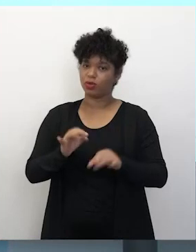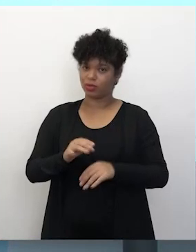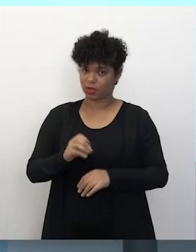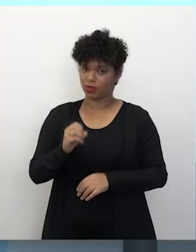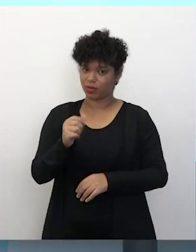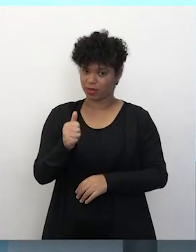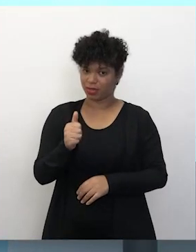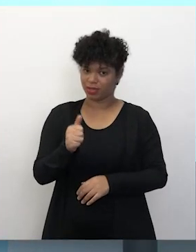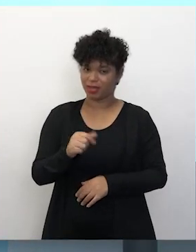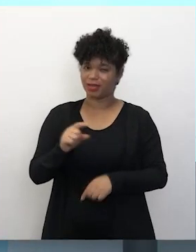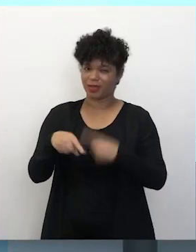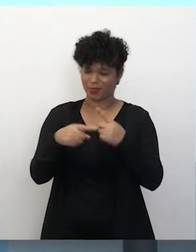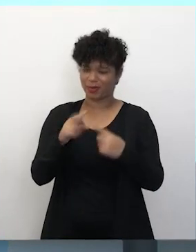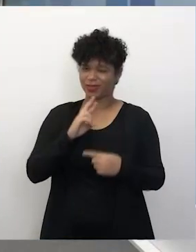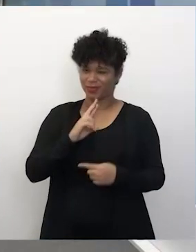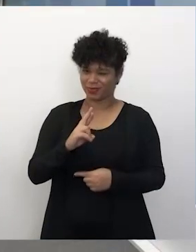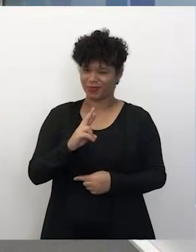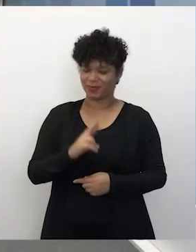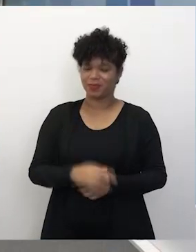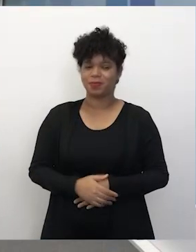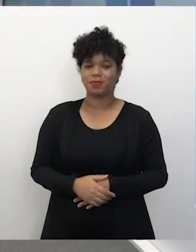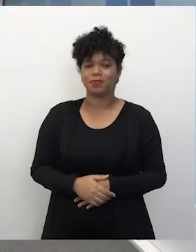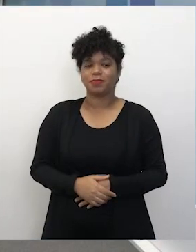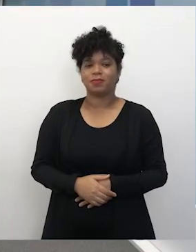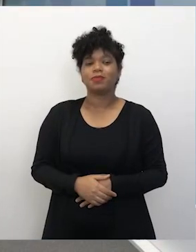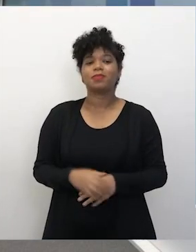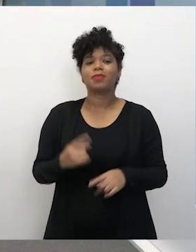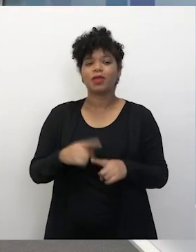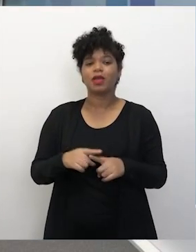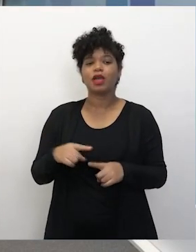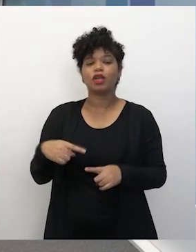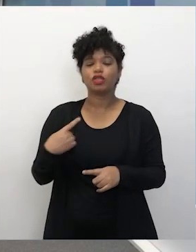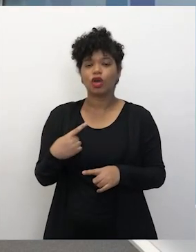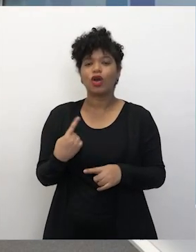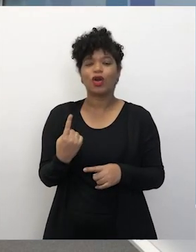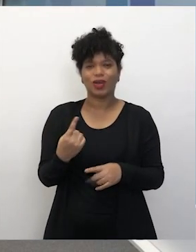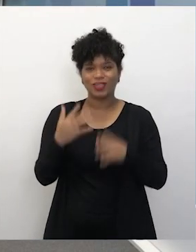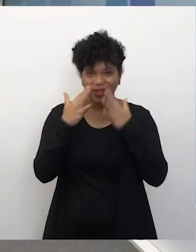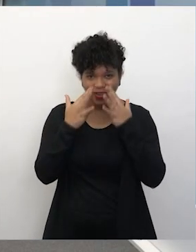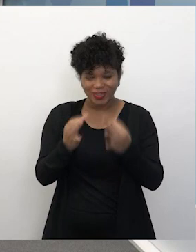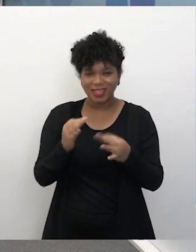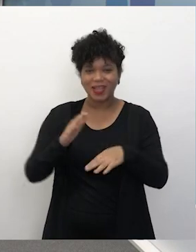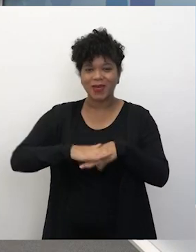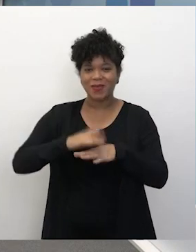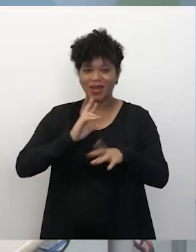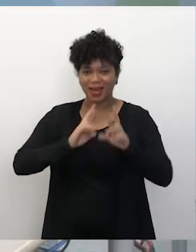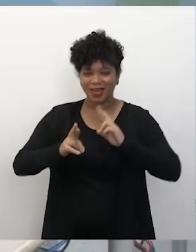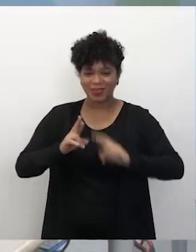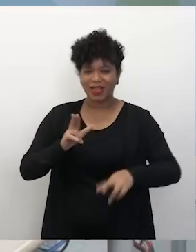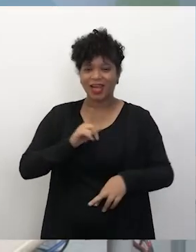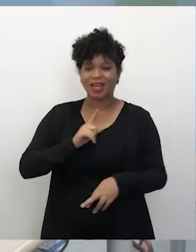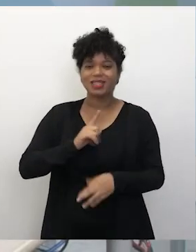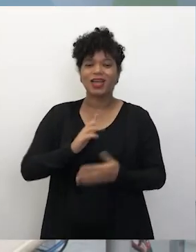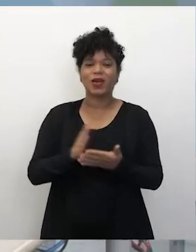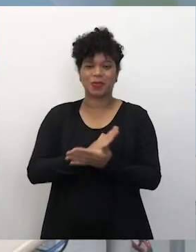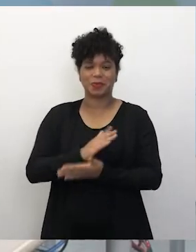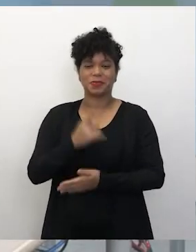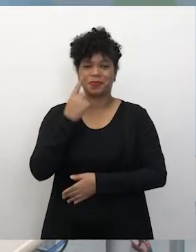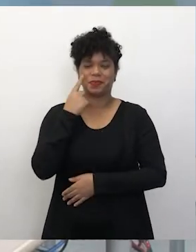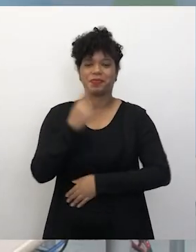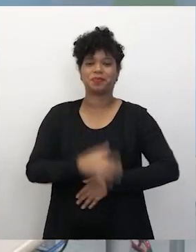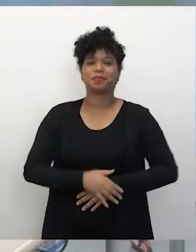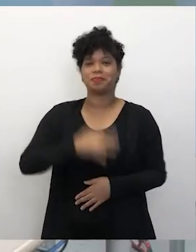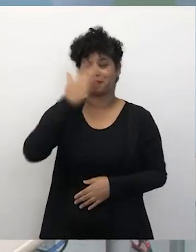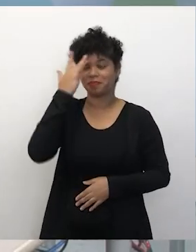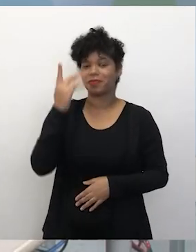toda. Mas vai resolver, tá bom? É porque é para a gente concentrar mais nas respostas, né? Verdade. A gente tem respostas aqui, professor. Ó, Legal. o pessoal está